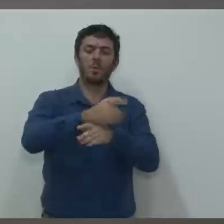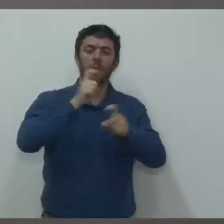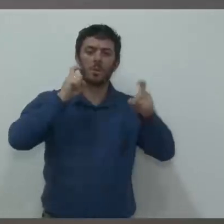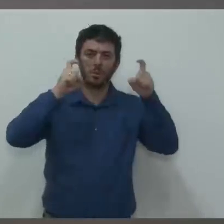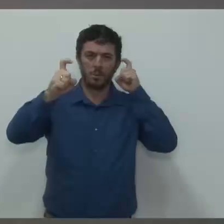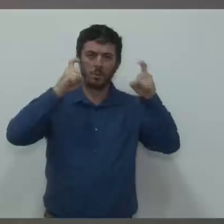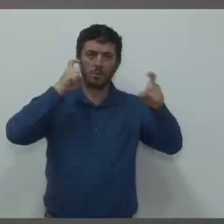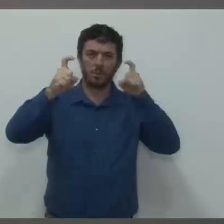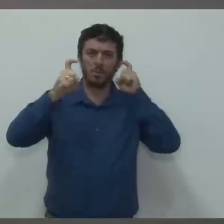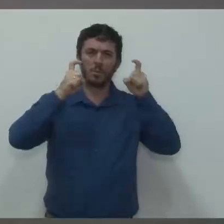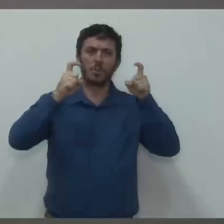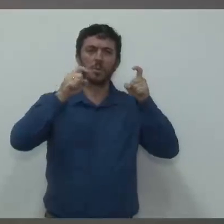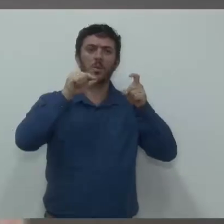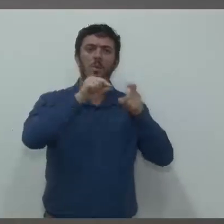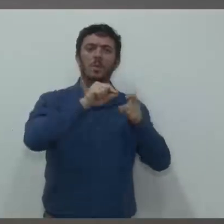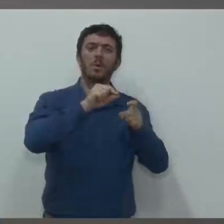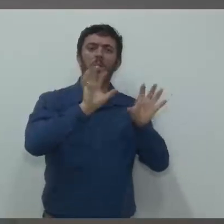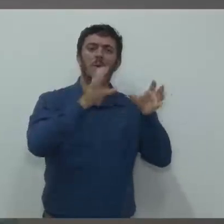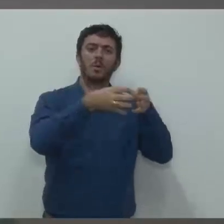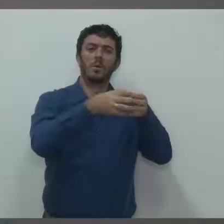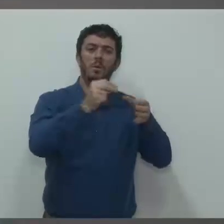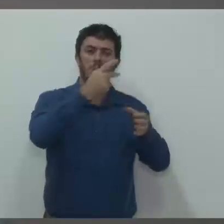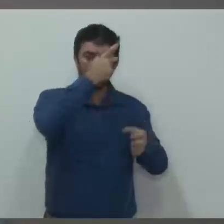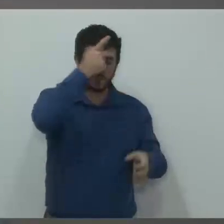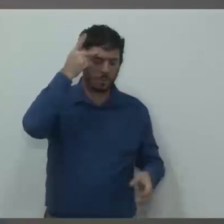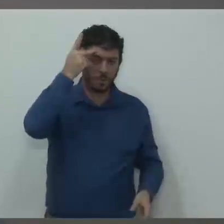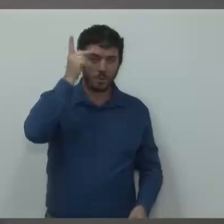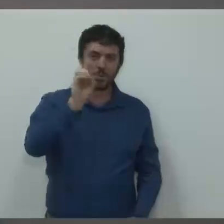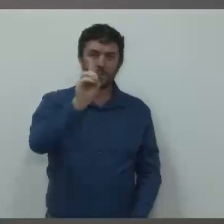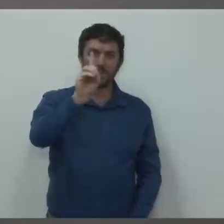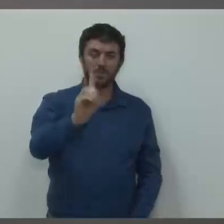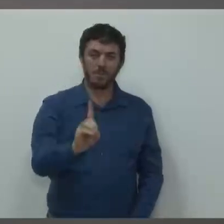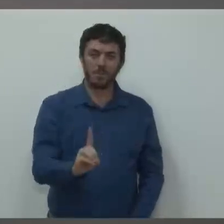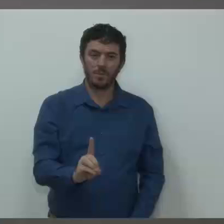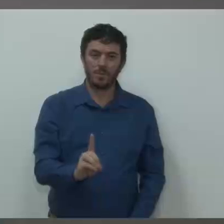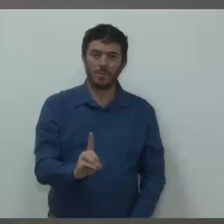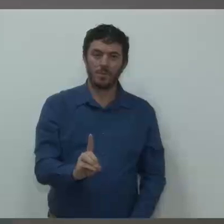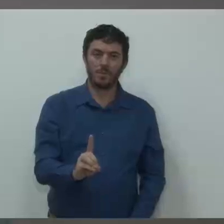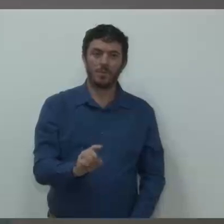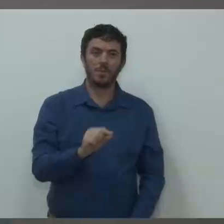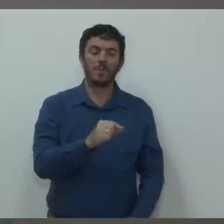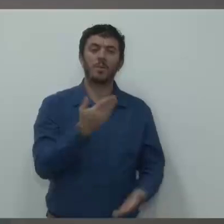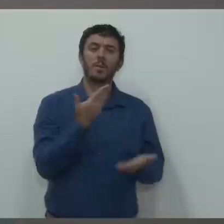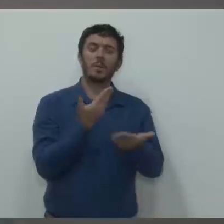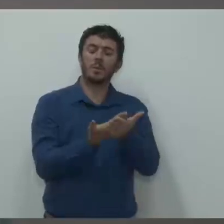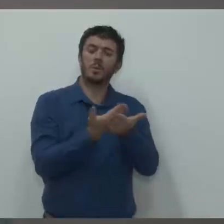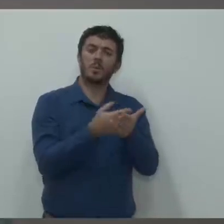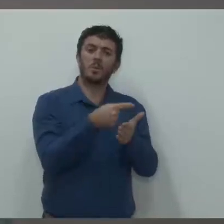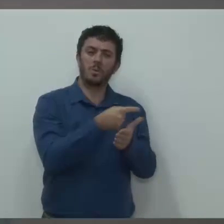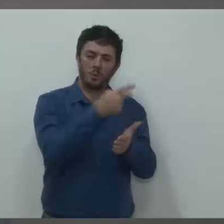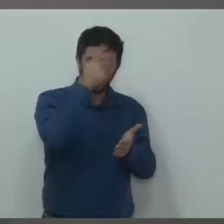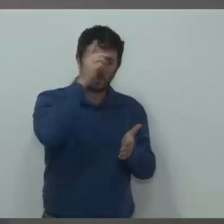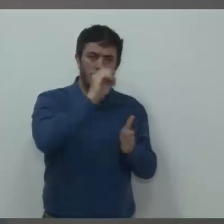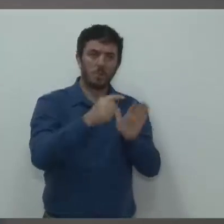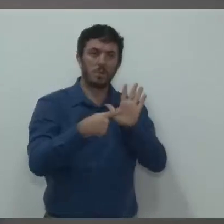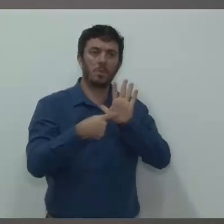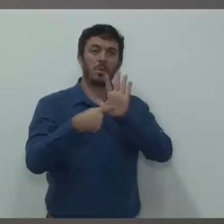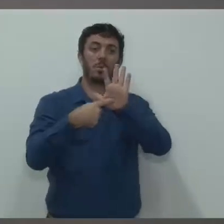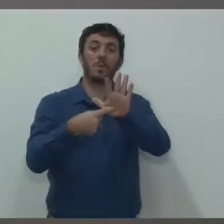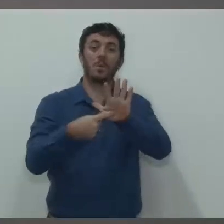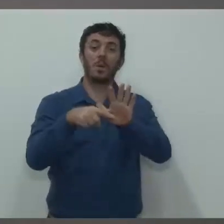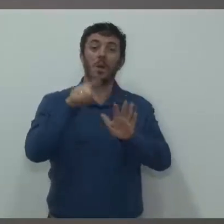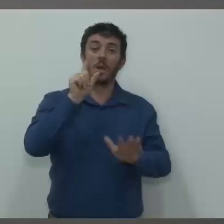3 da pessoa com deficiência e aprendi mais uma situação, não é? Os estudos mostram que o termo correto agora é pessoa